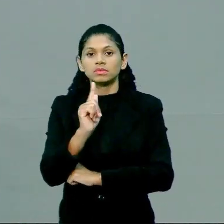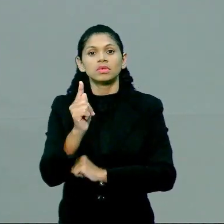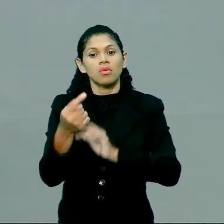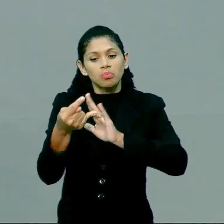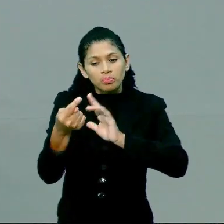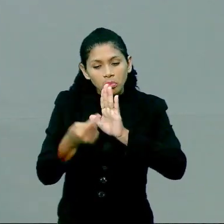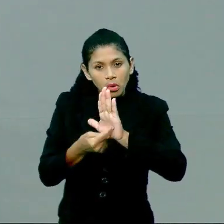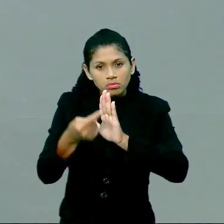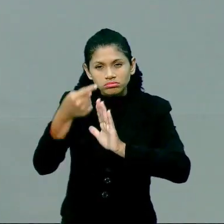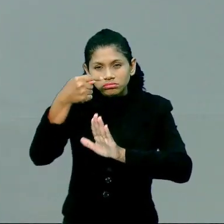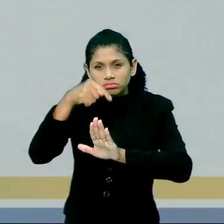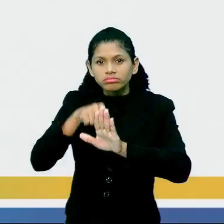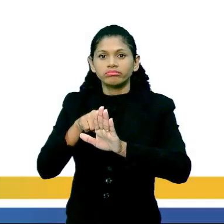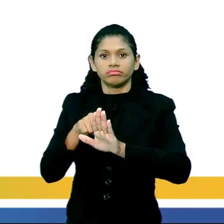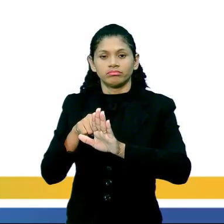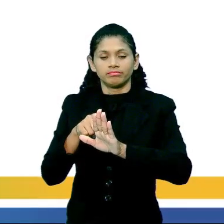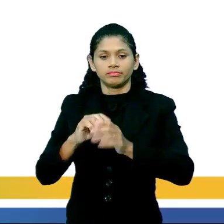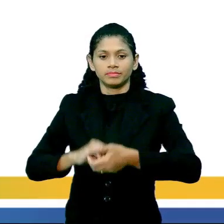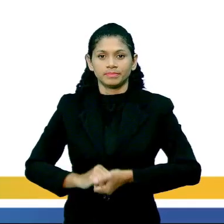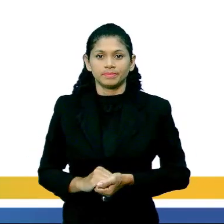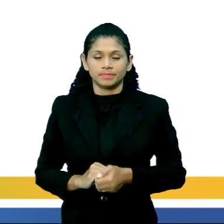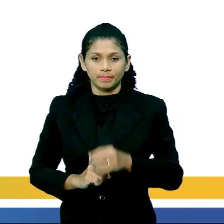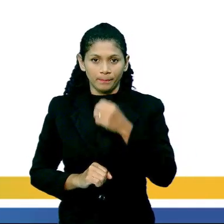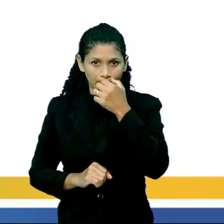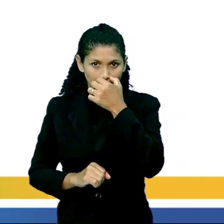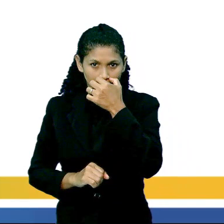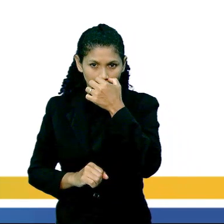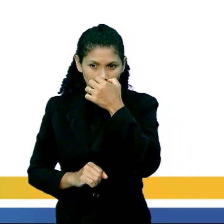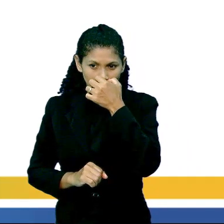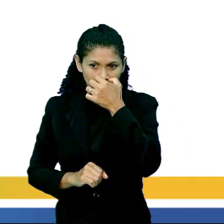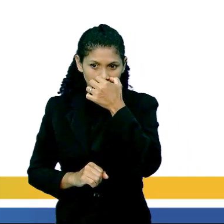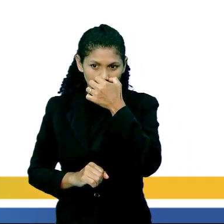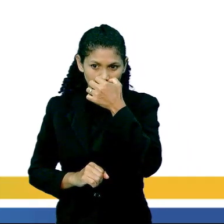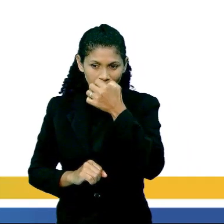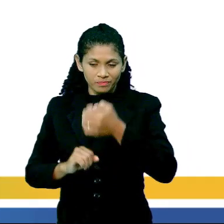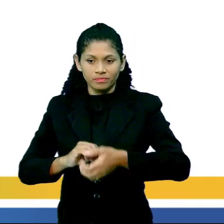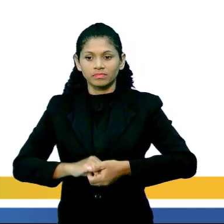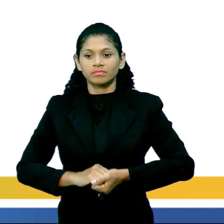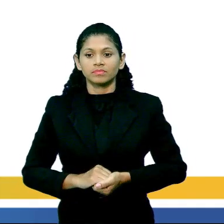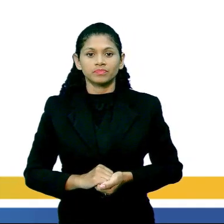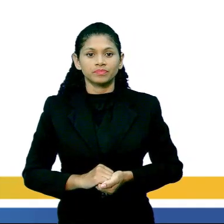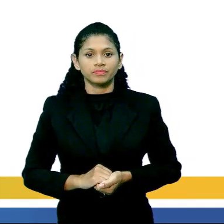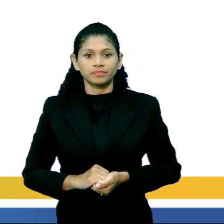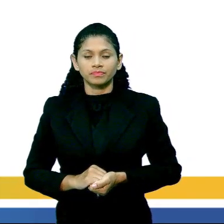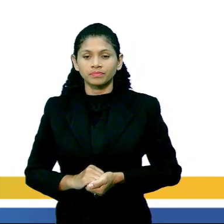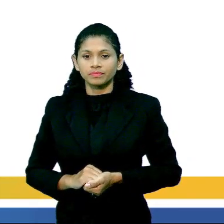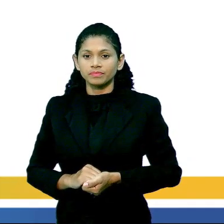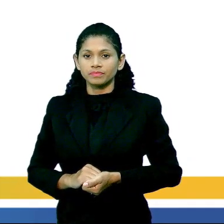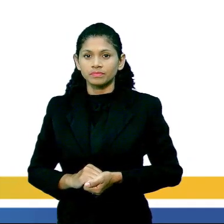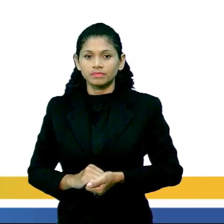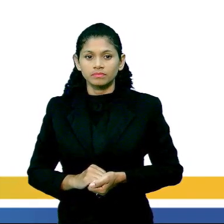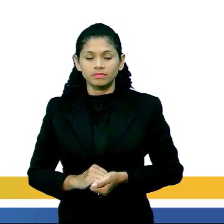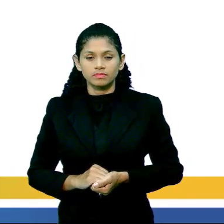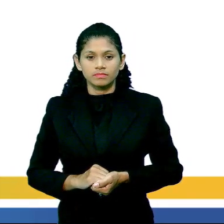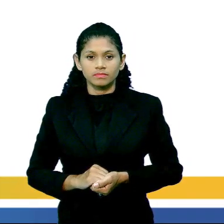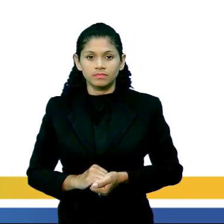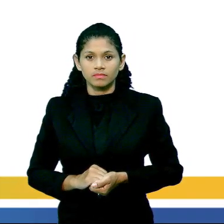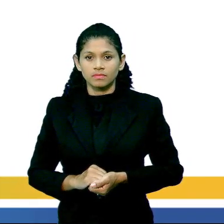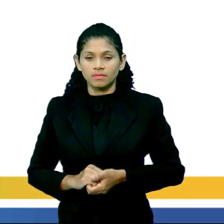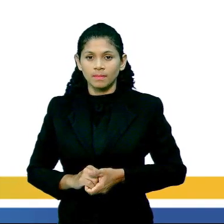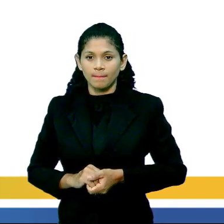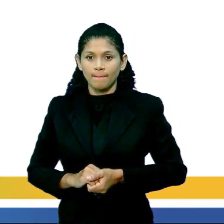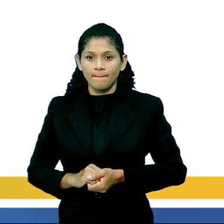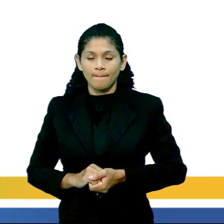fica difícil você entender então no conto de galiano a expressão nem lembrar